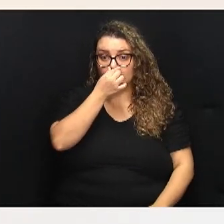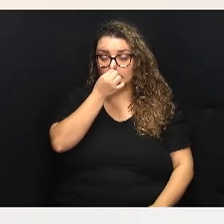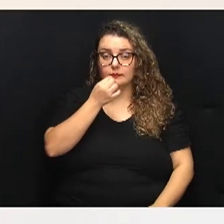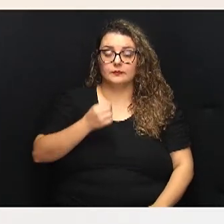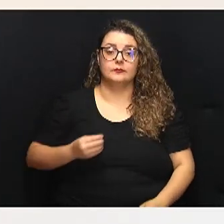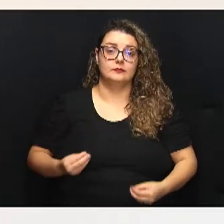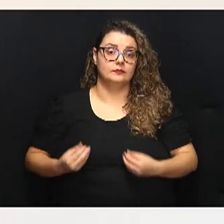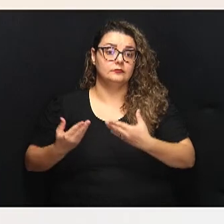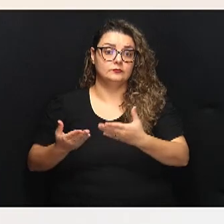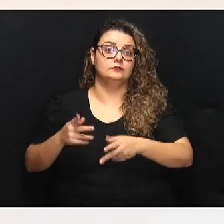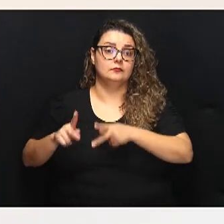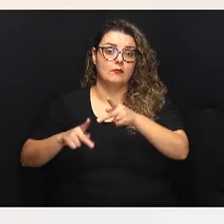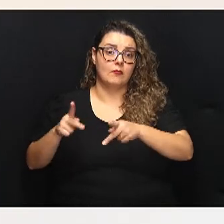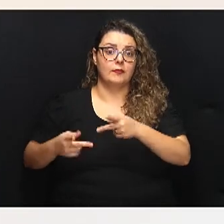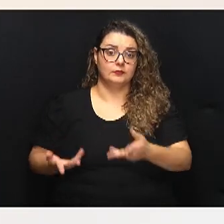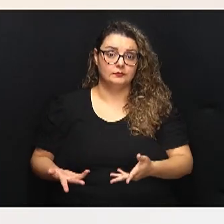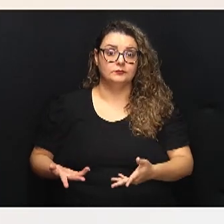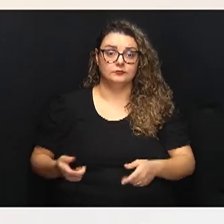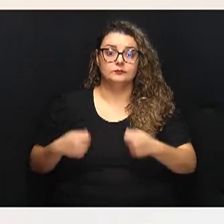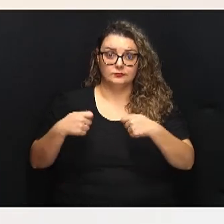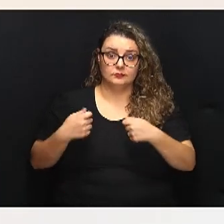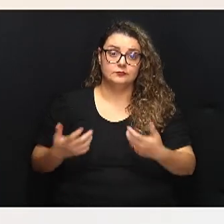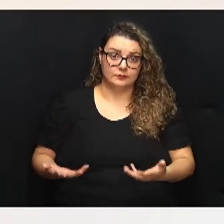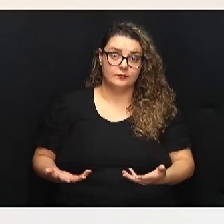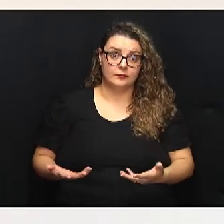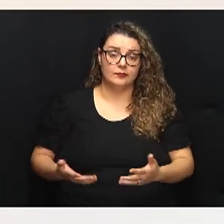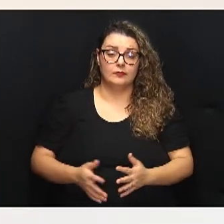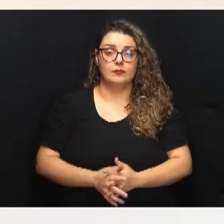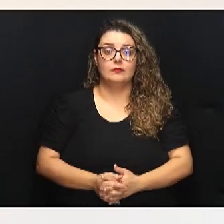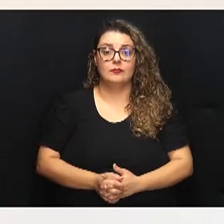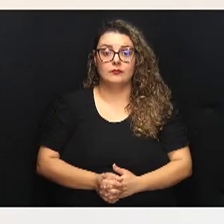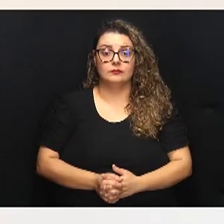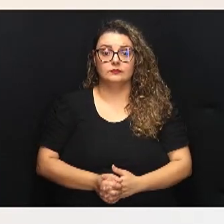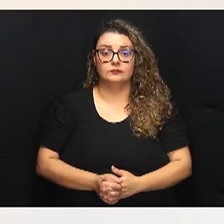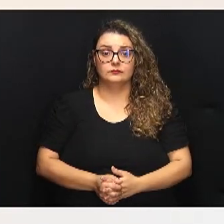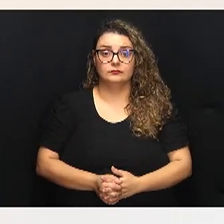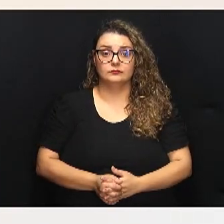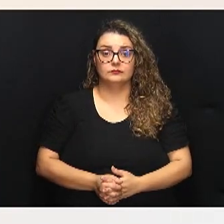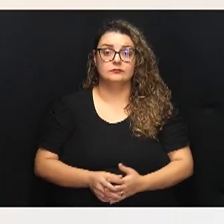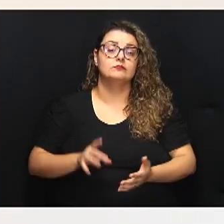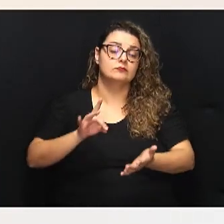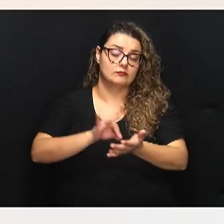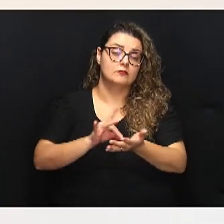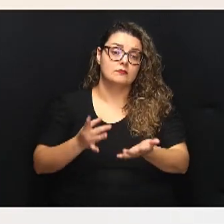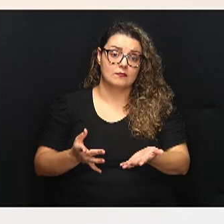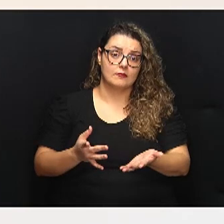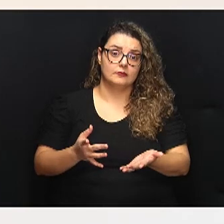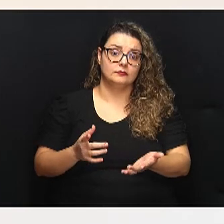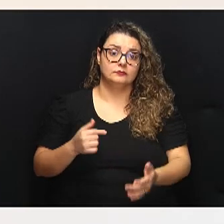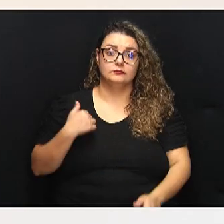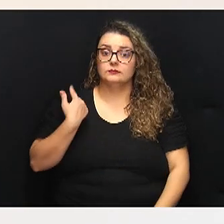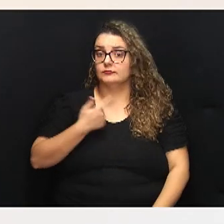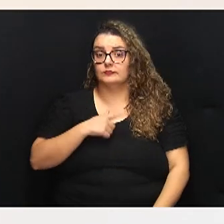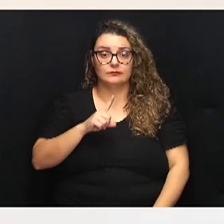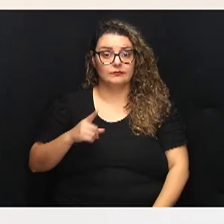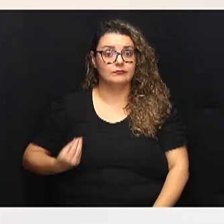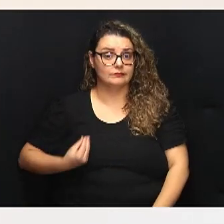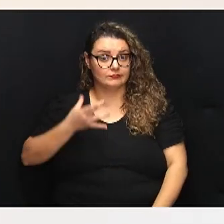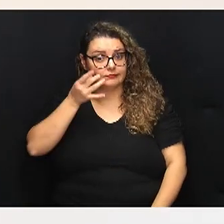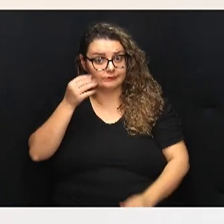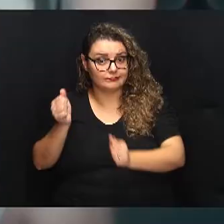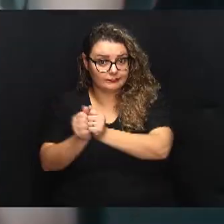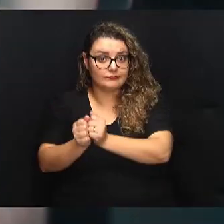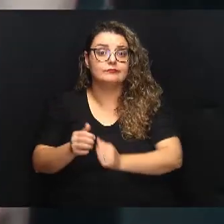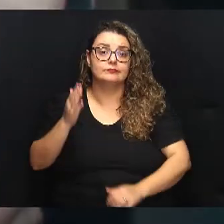levar para essa população mais carente, né, que realmente a gente não está lá perto, mas sabe das dificuldades que